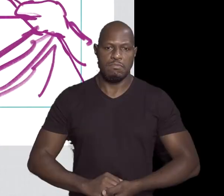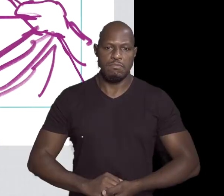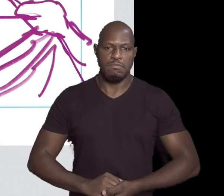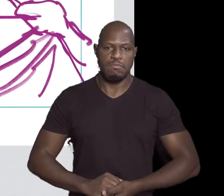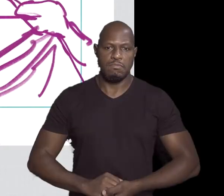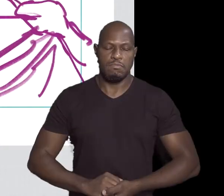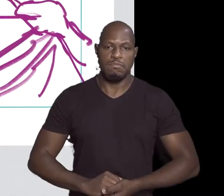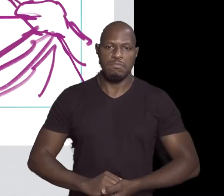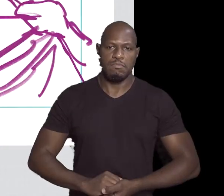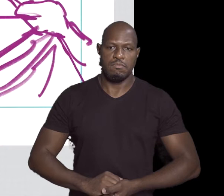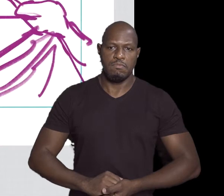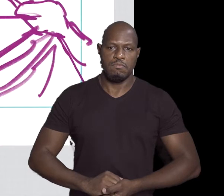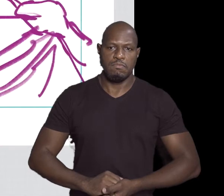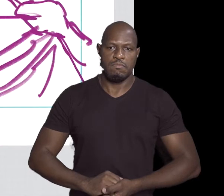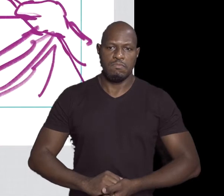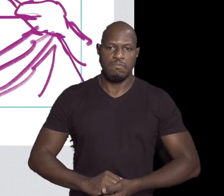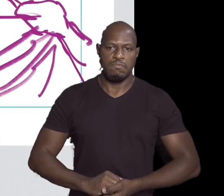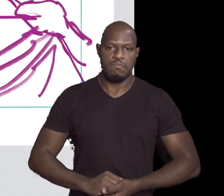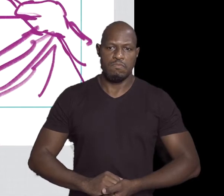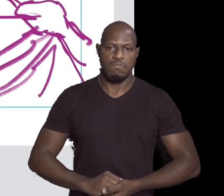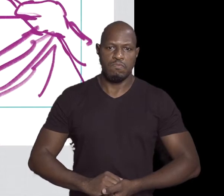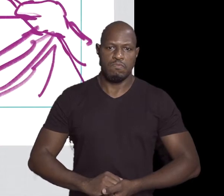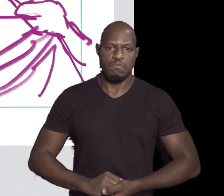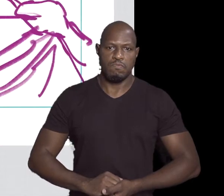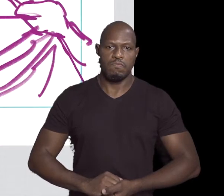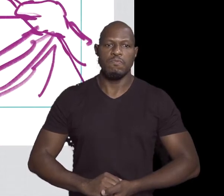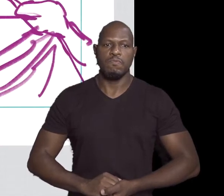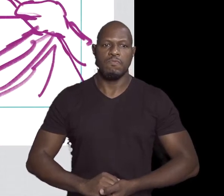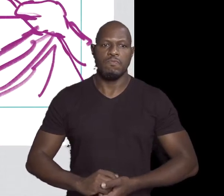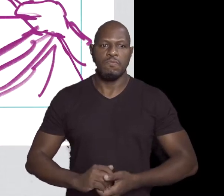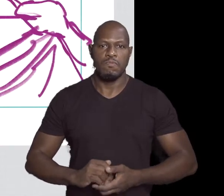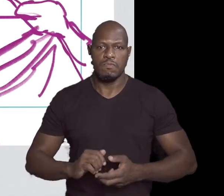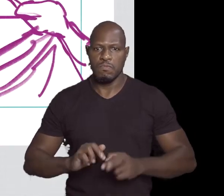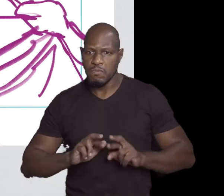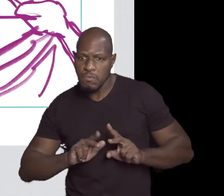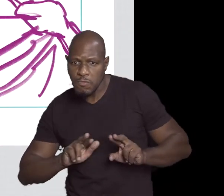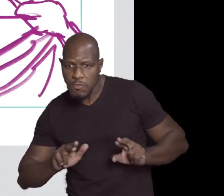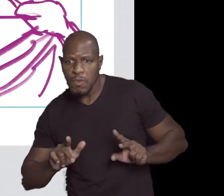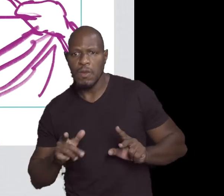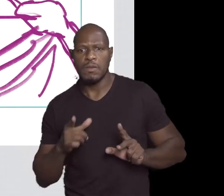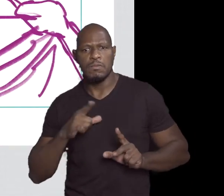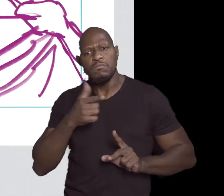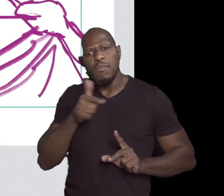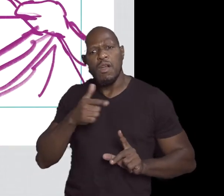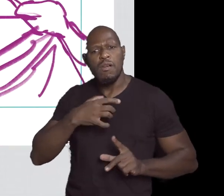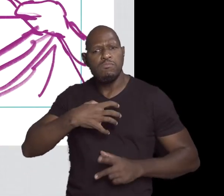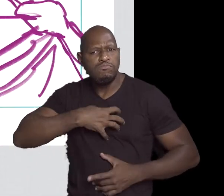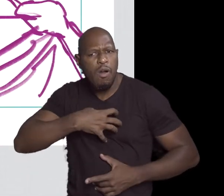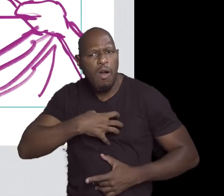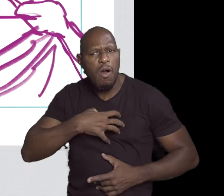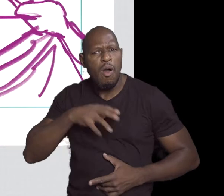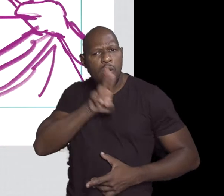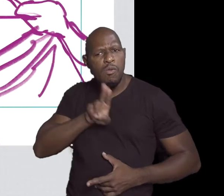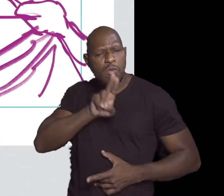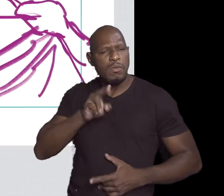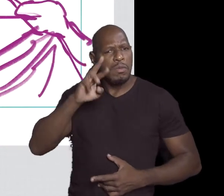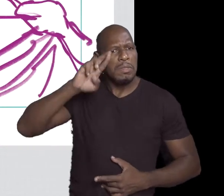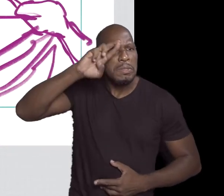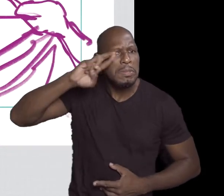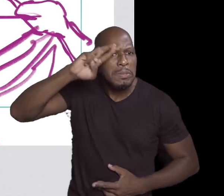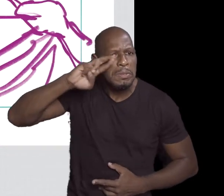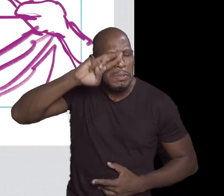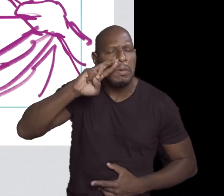Apesar de usar o Procreate, ele não difere muito da maneira de se usar o Photoshop